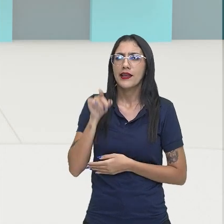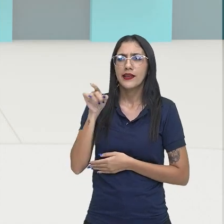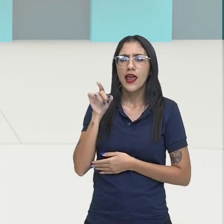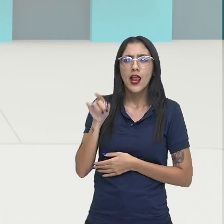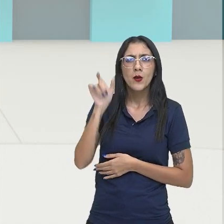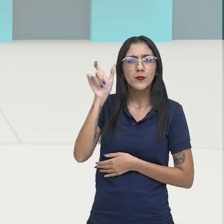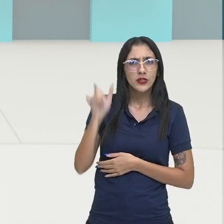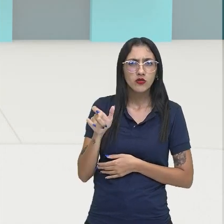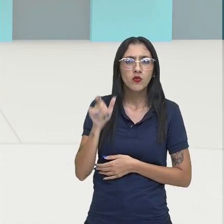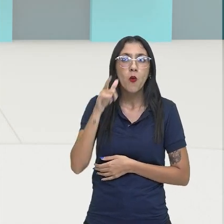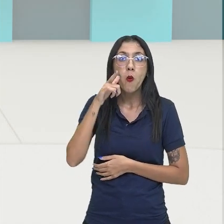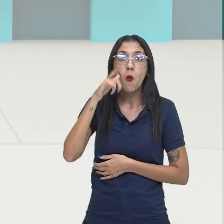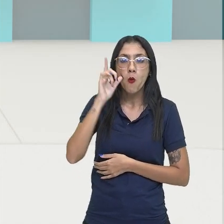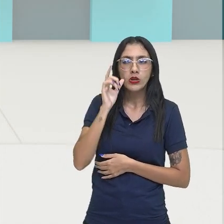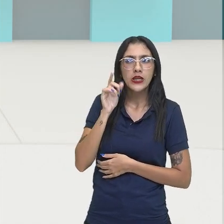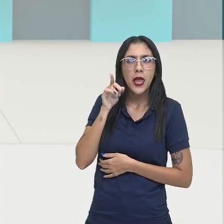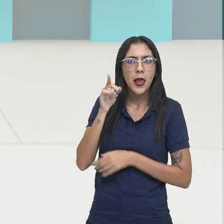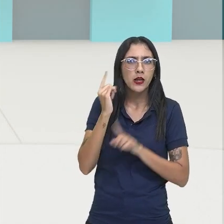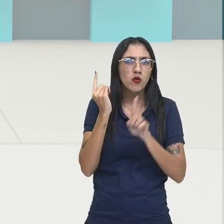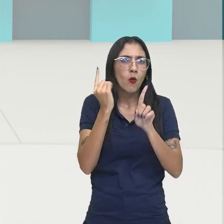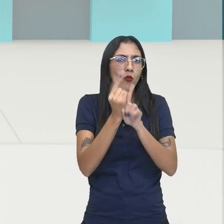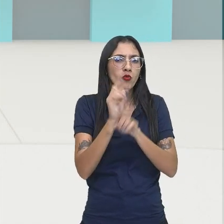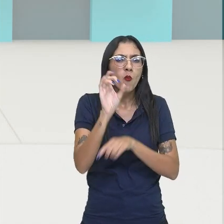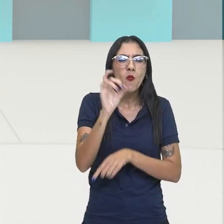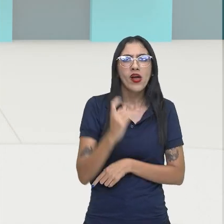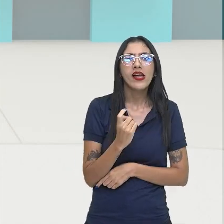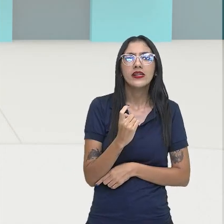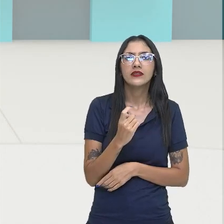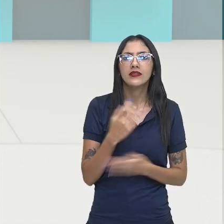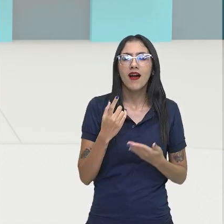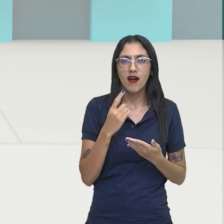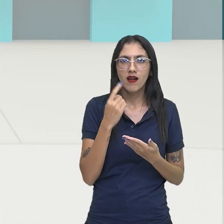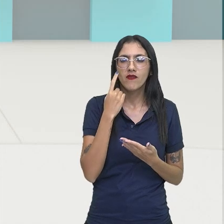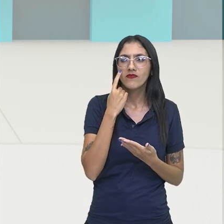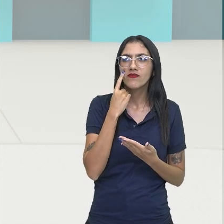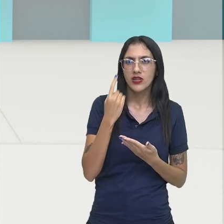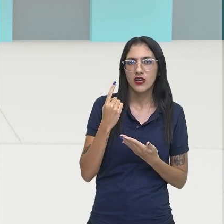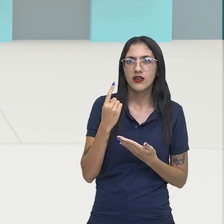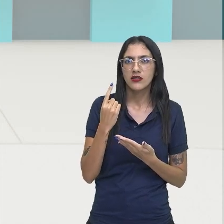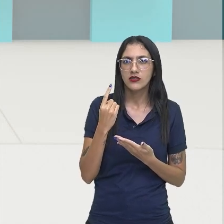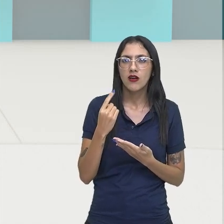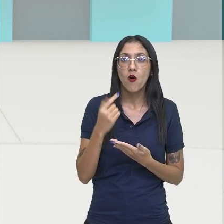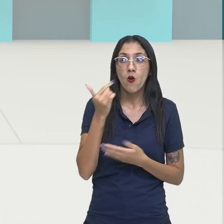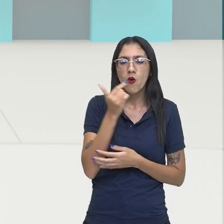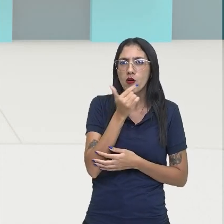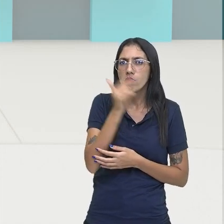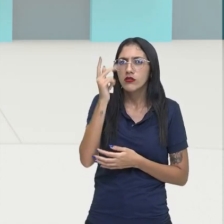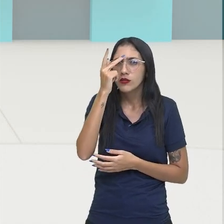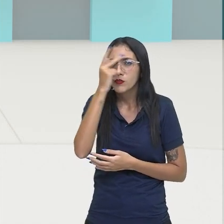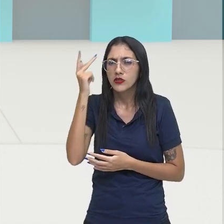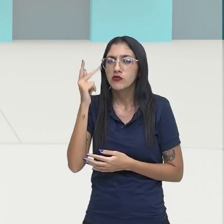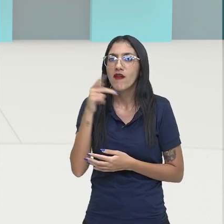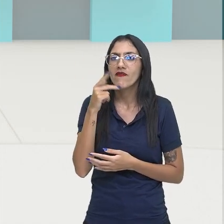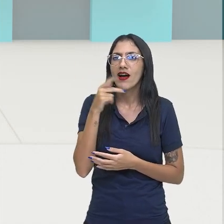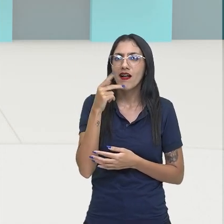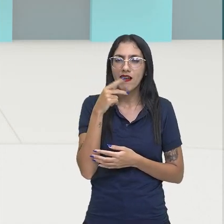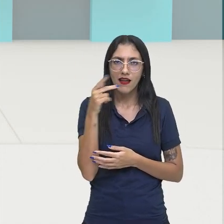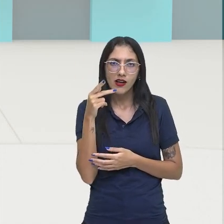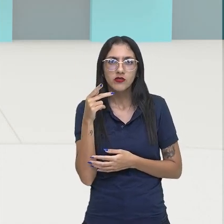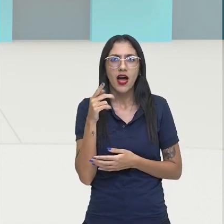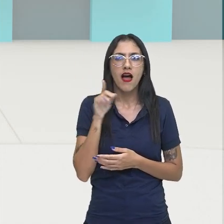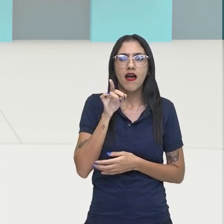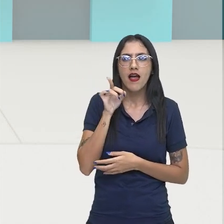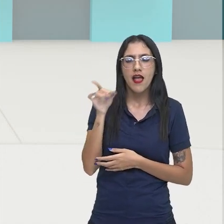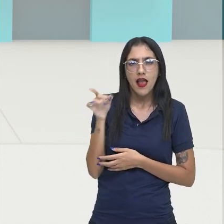ontem encontrou o ex dela. Veja, não é eu mesma contando a minha história, é como se eu estivesse contando a história de